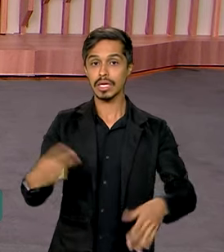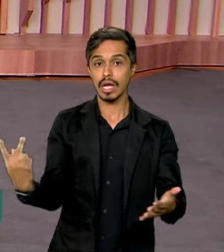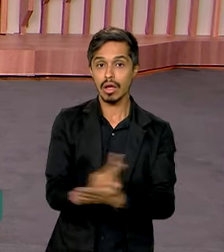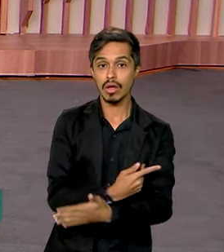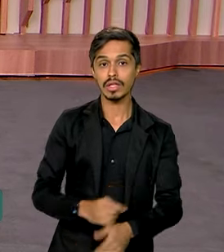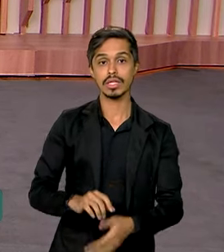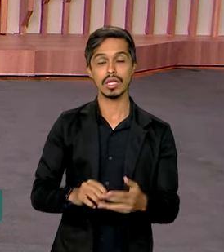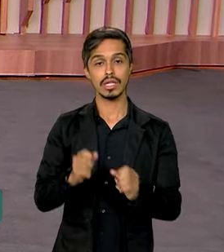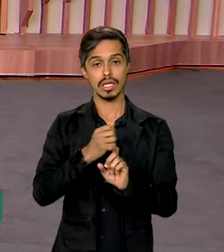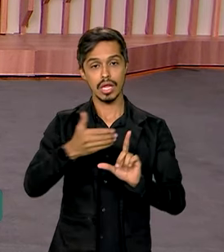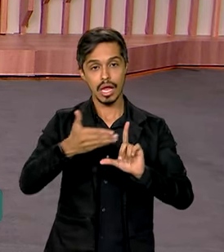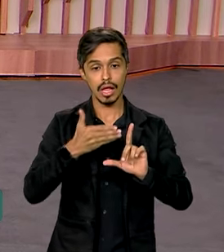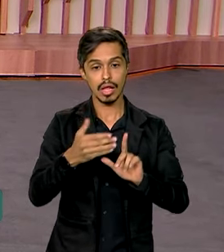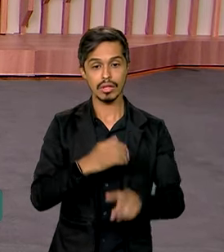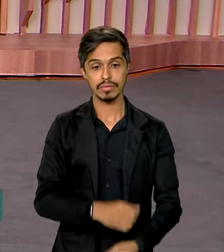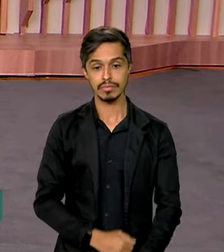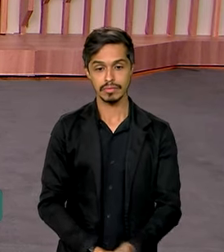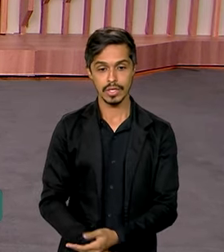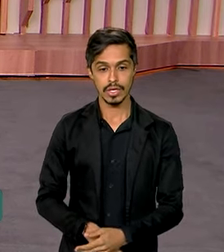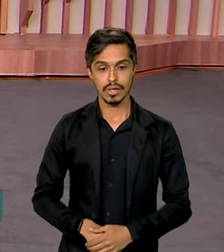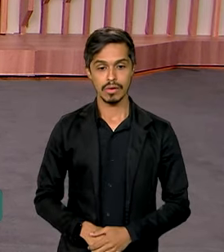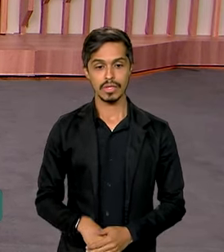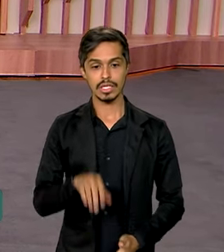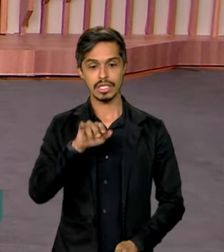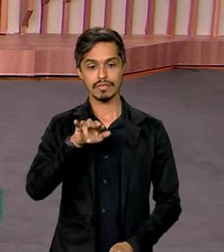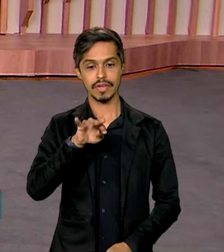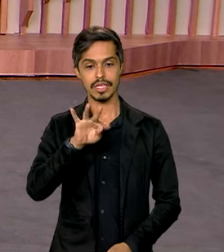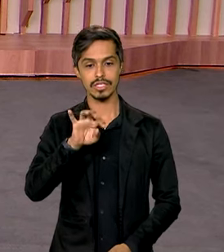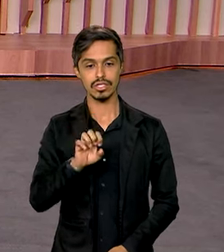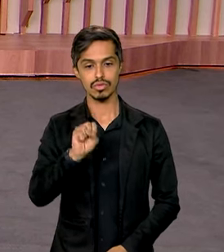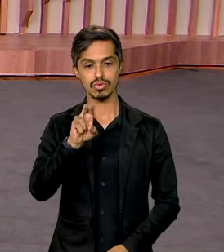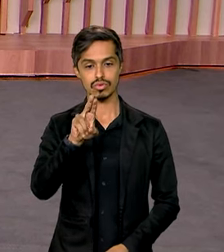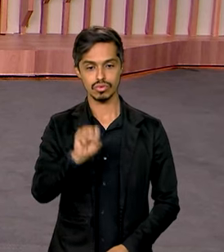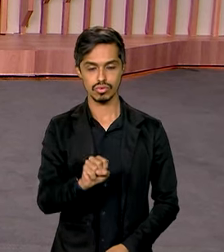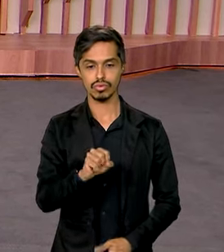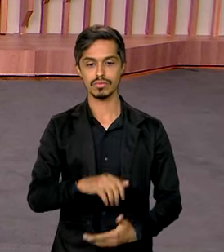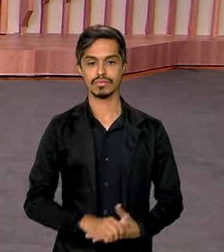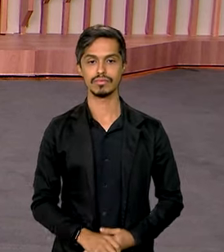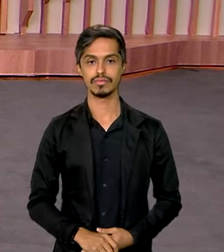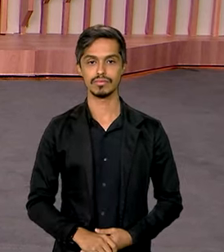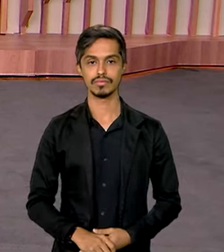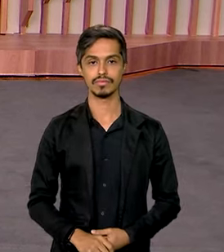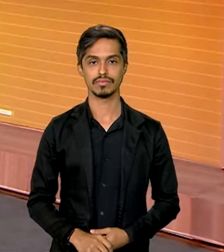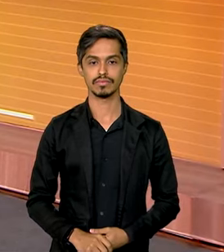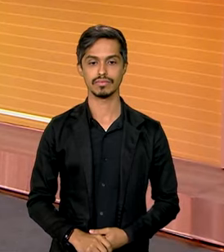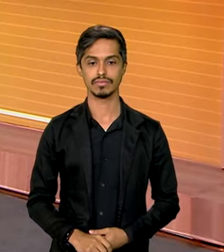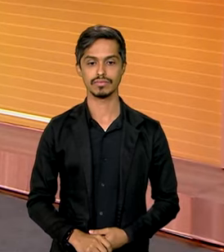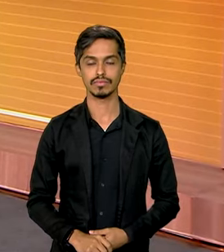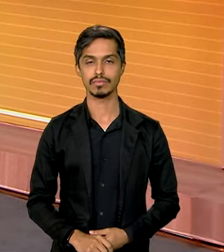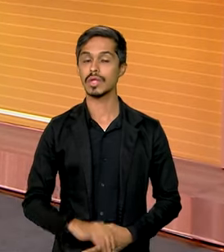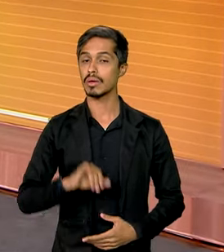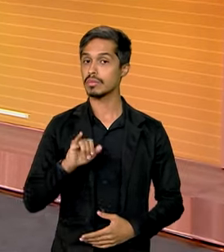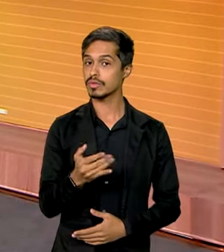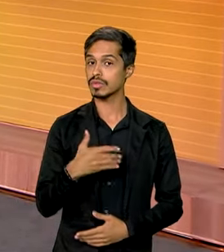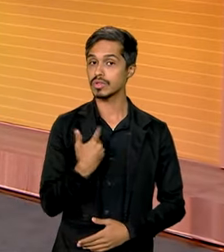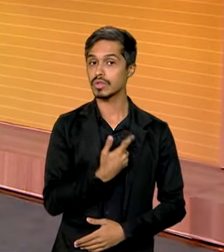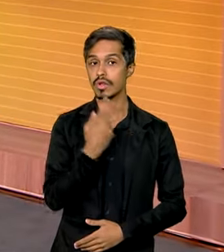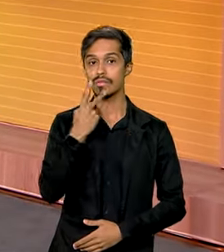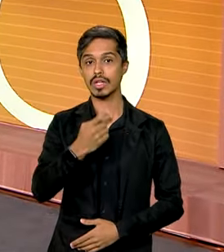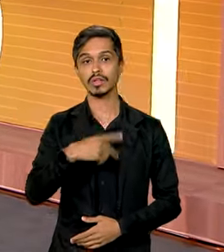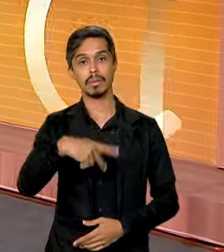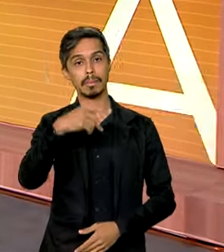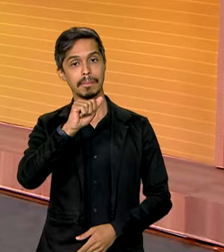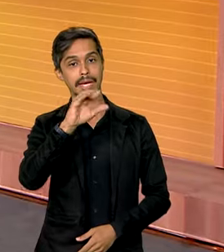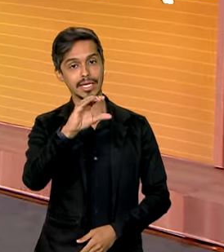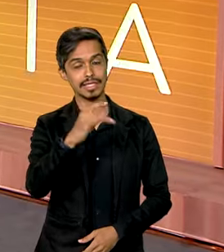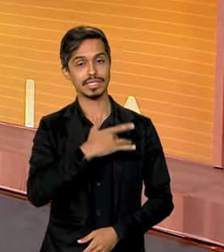na plataforma Investe SUS, somente até hoje, hein, esta sexta-feira. E aproveitando que falamos do PAC